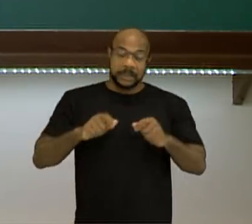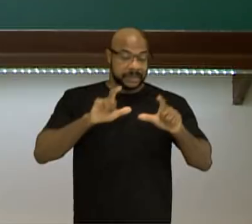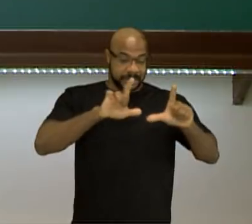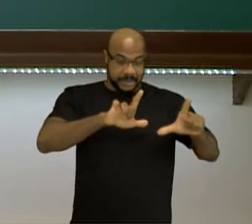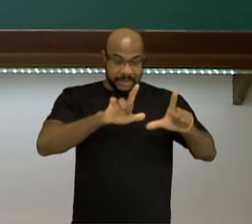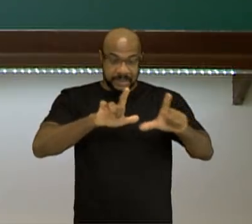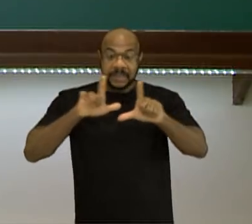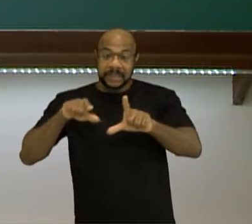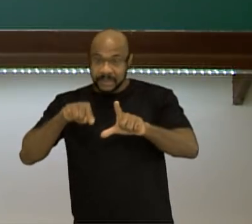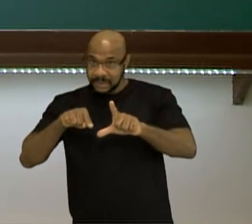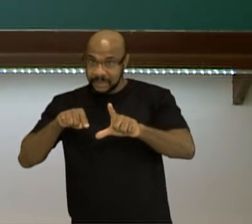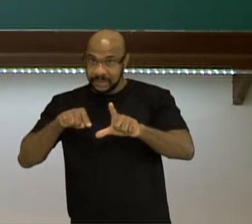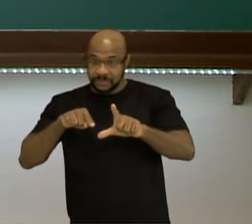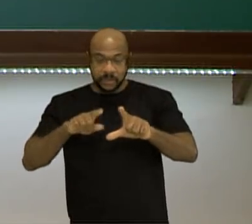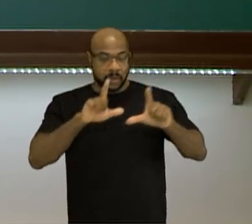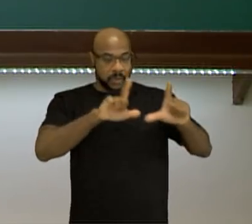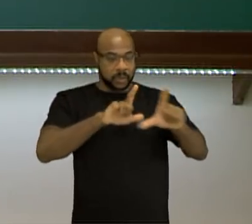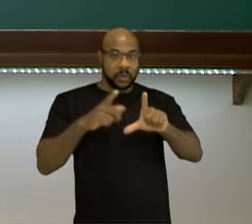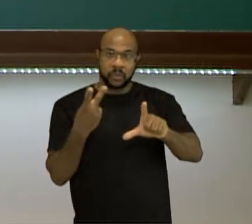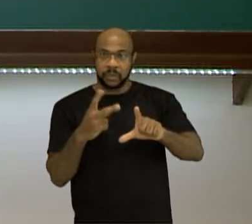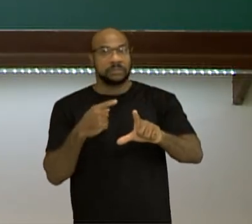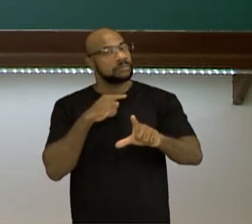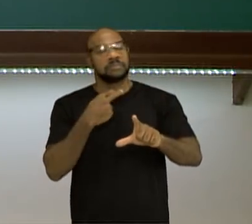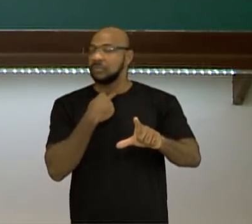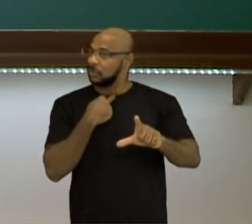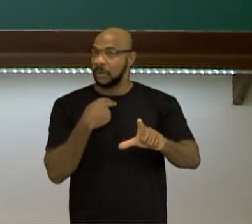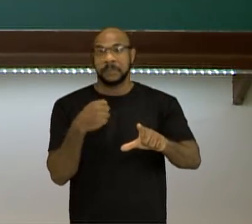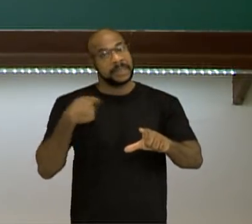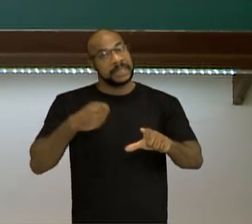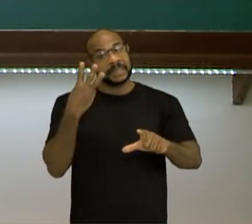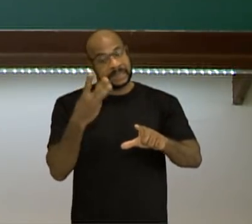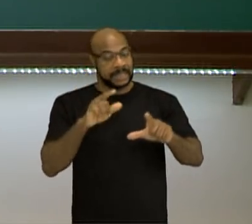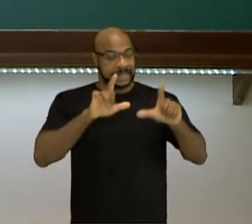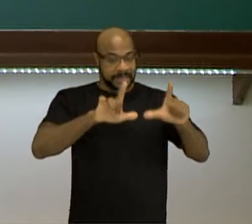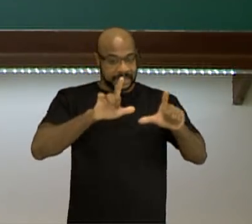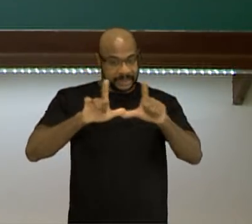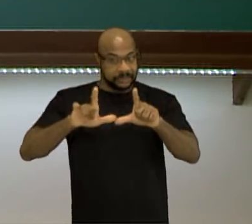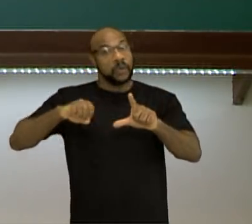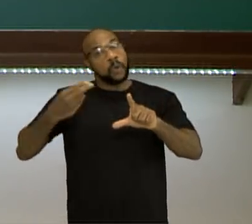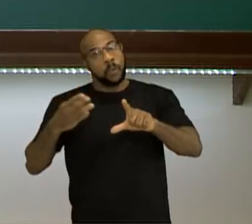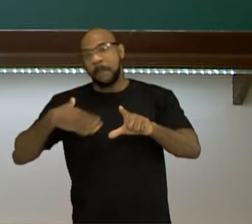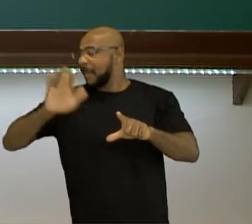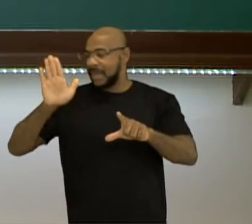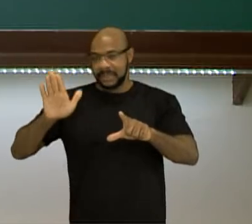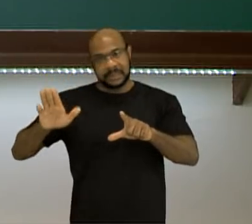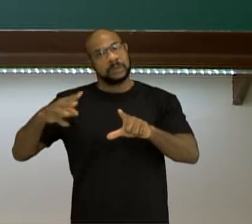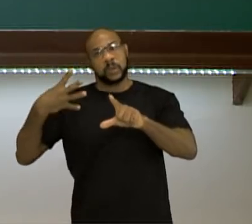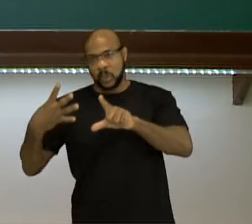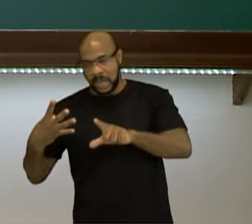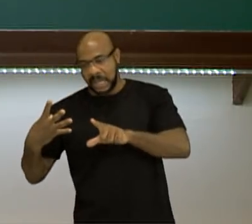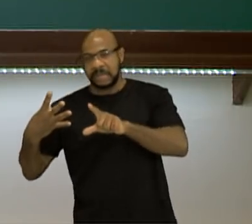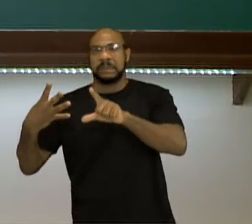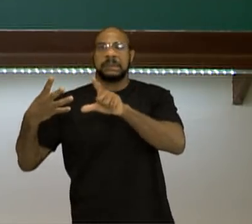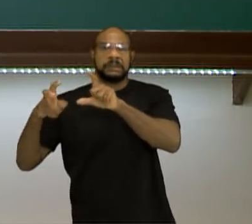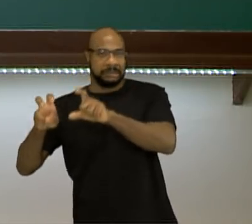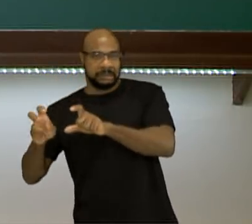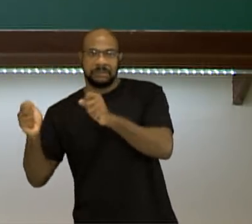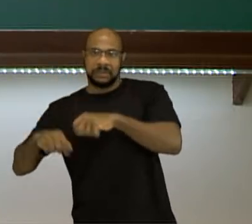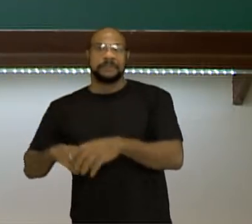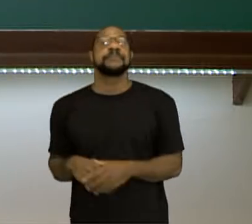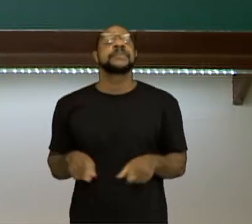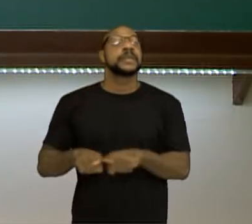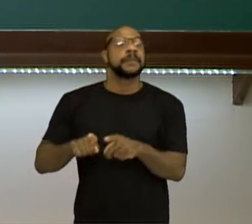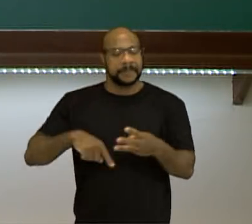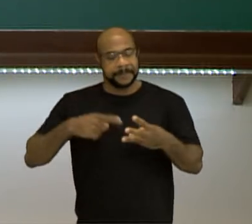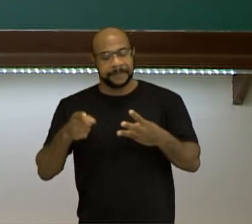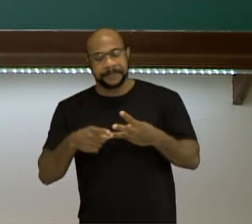quadrinhos, 40 palavras, beleza? E o diálogo, tá? Que vai acontecer